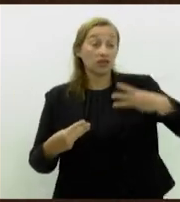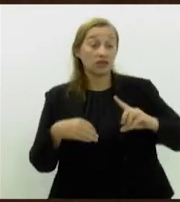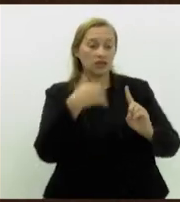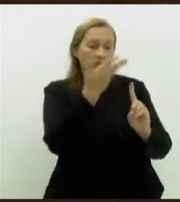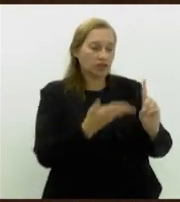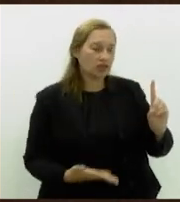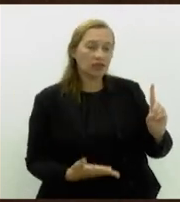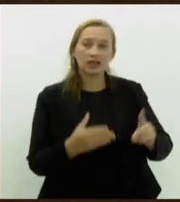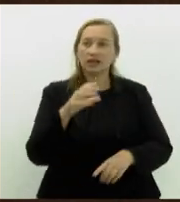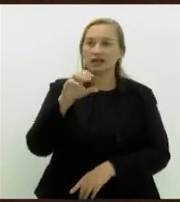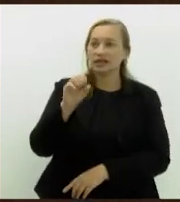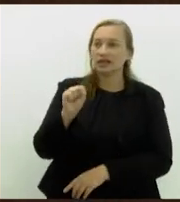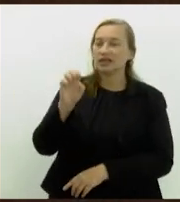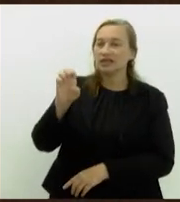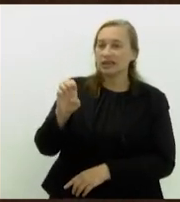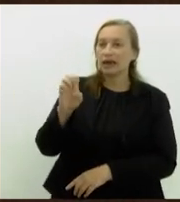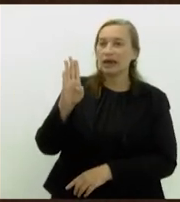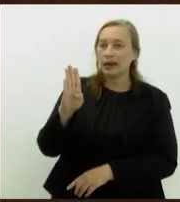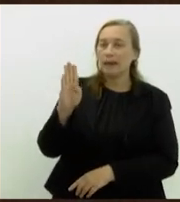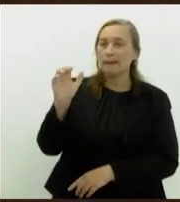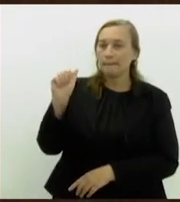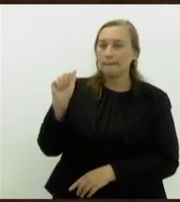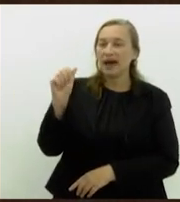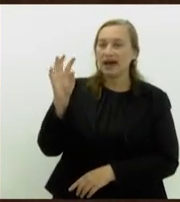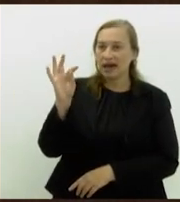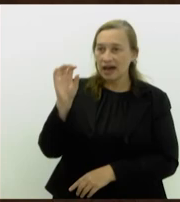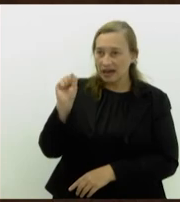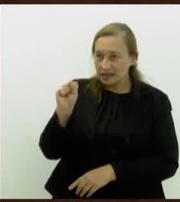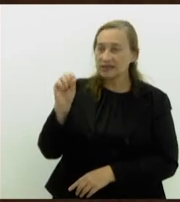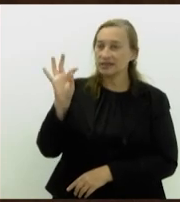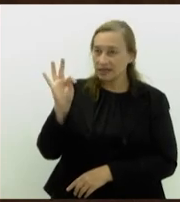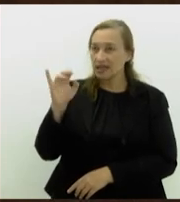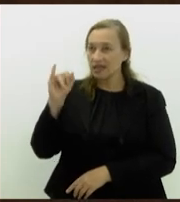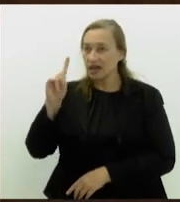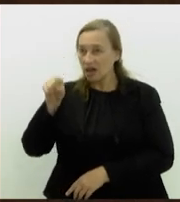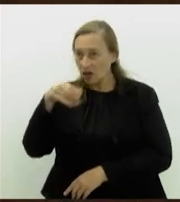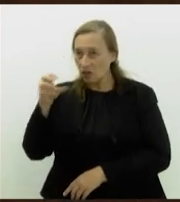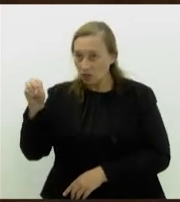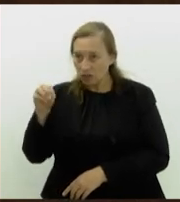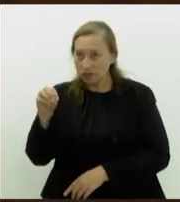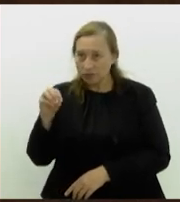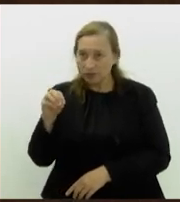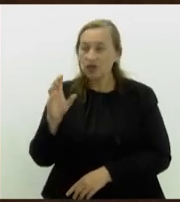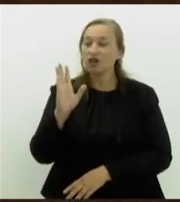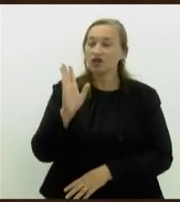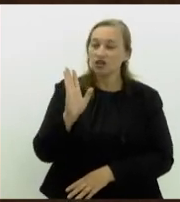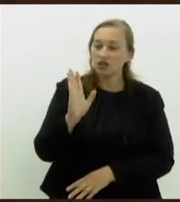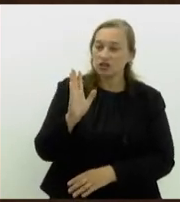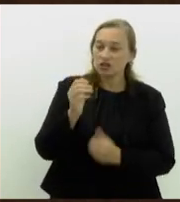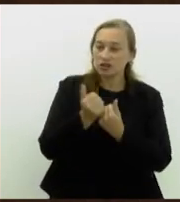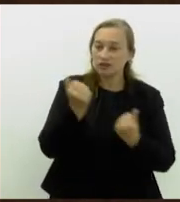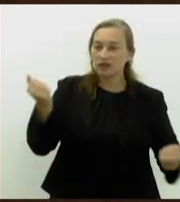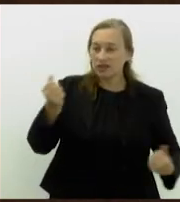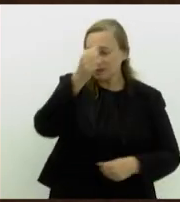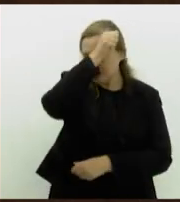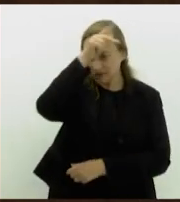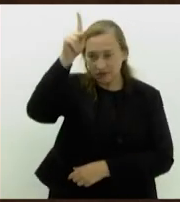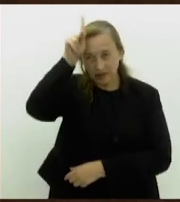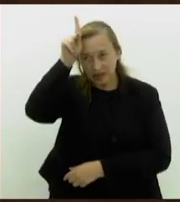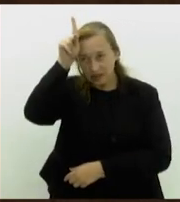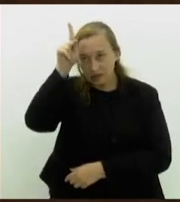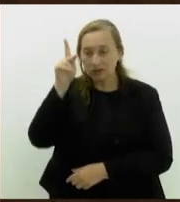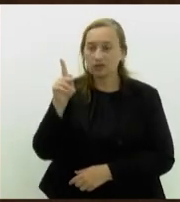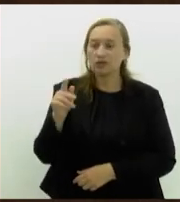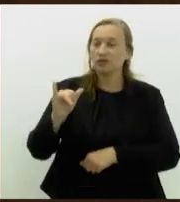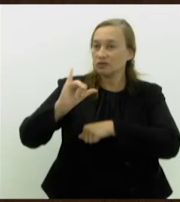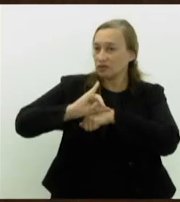Faria, vice-prefeito de Volta Redonda, que já foi presidente da Companhia Siderúrgica Nacional.